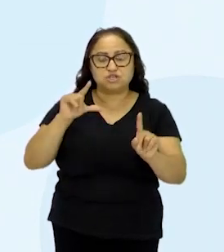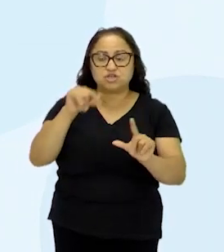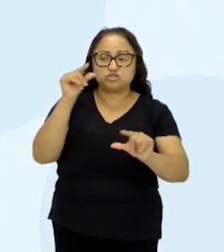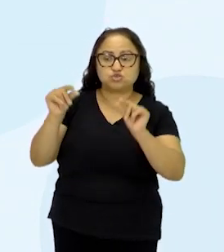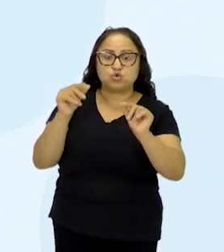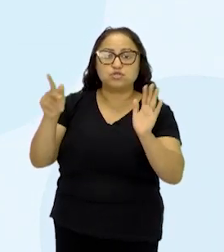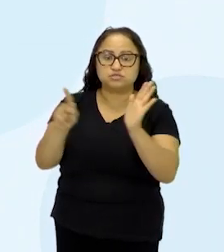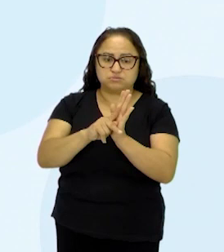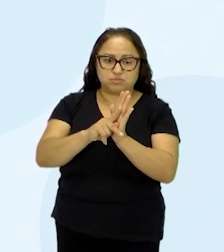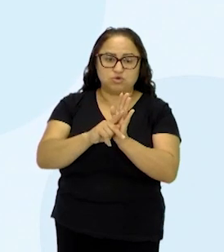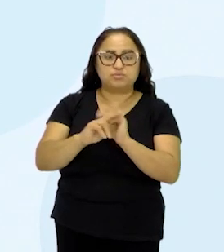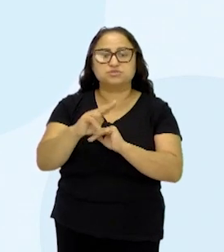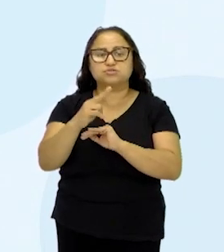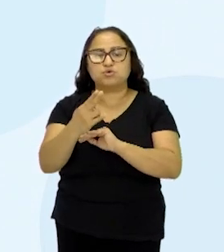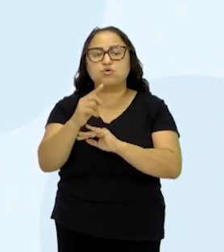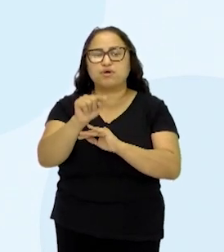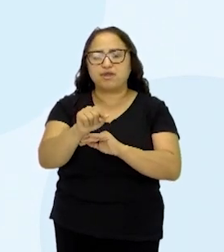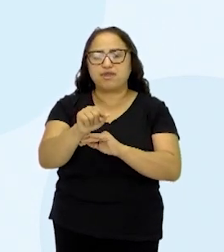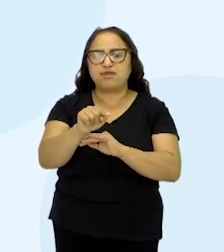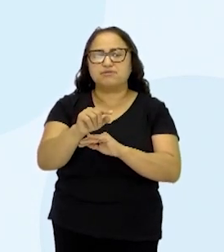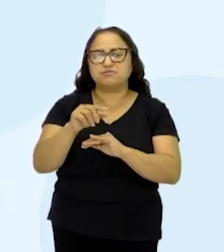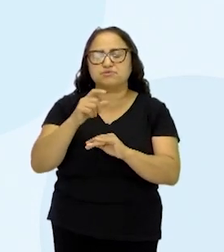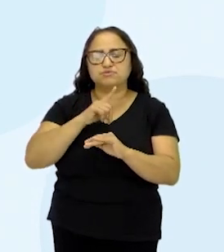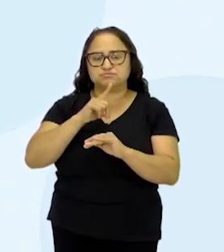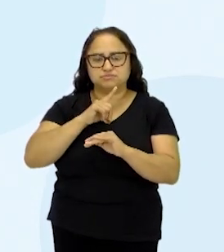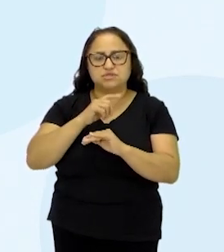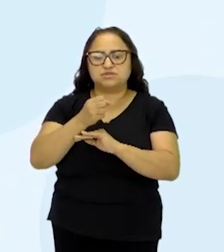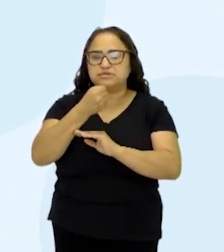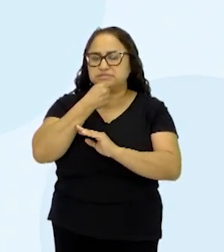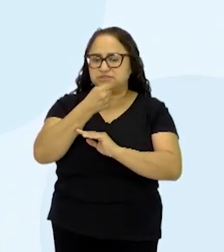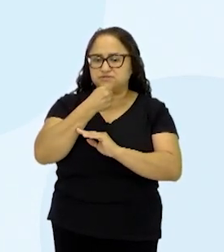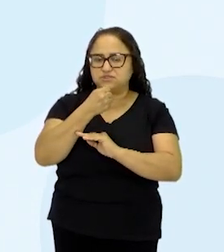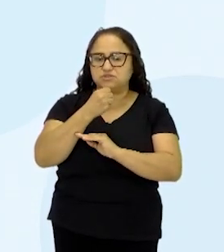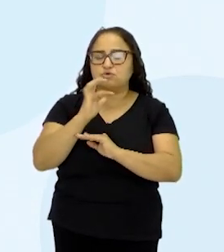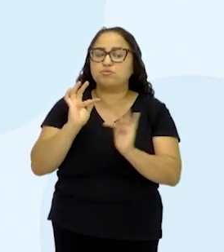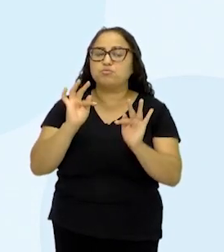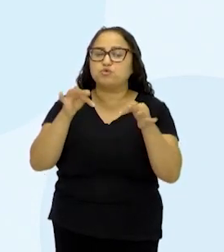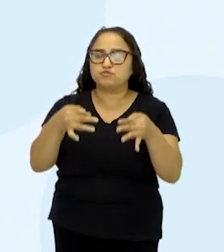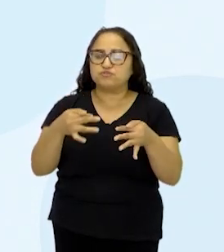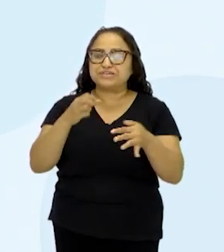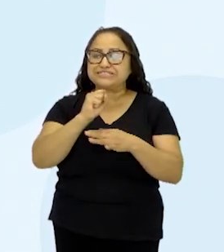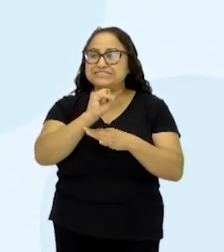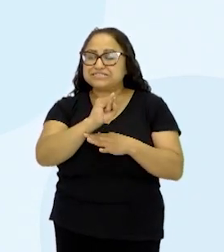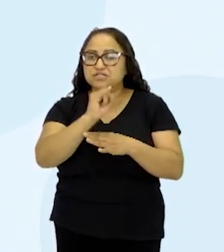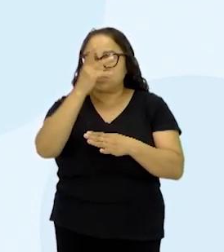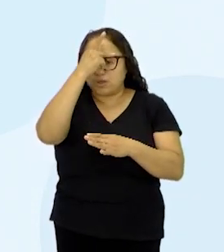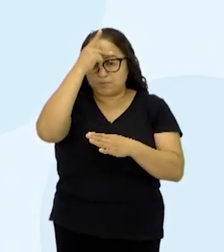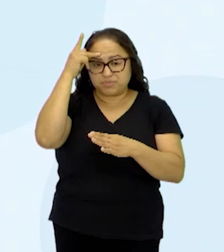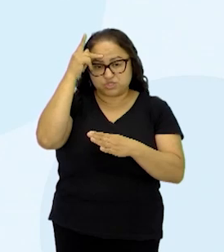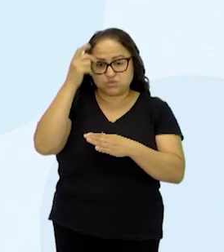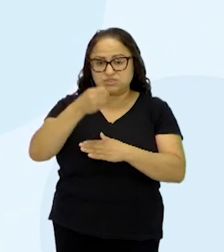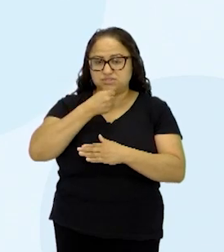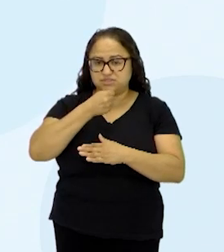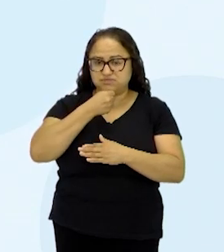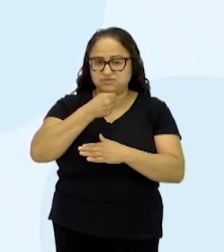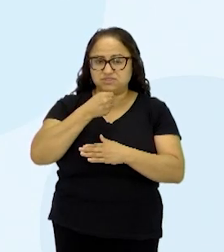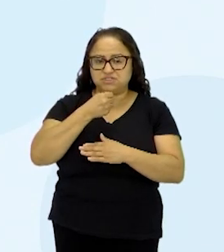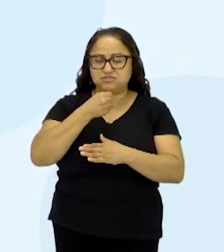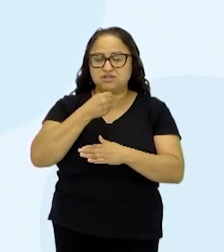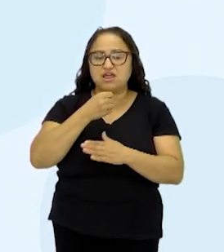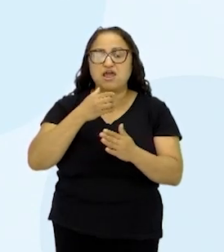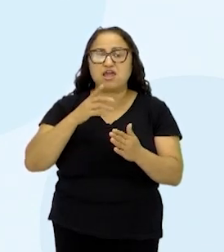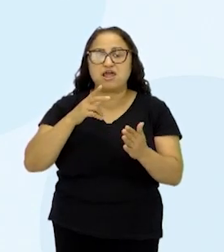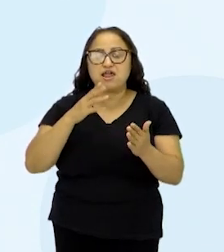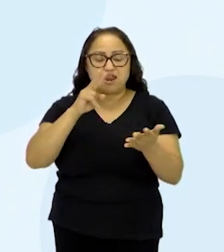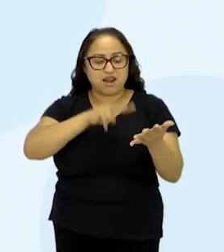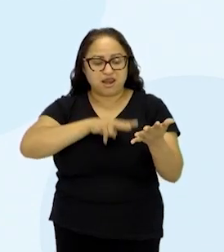ou seja, essa é a nossa mediana. E por último, se todos os entrevistados lessem a mesma